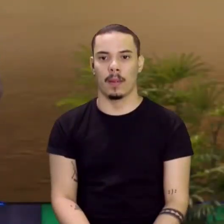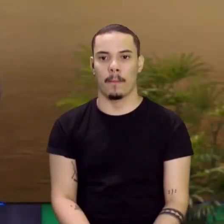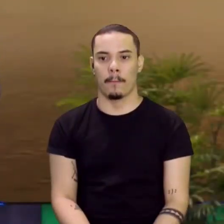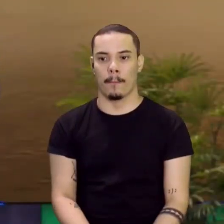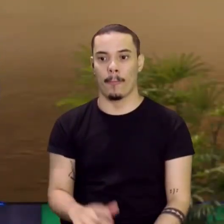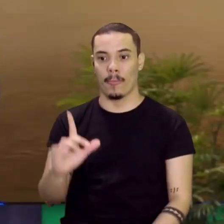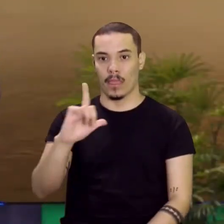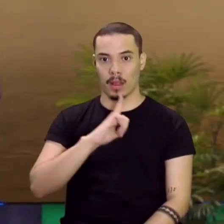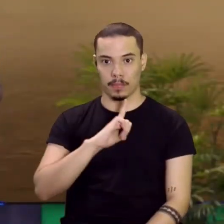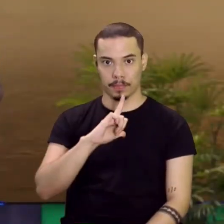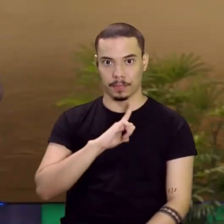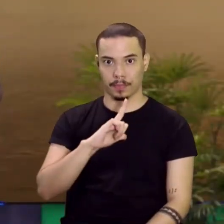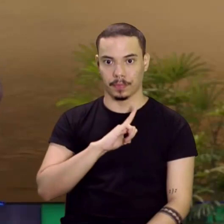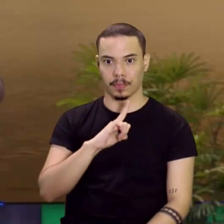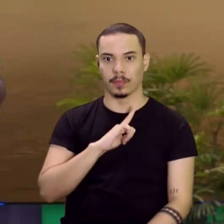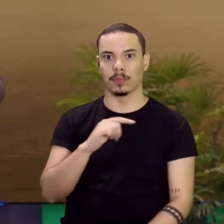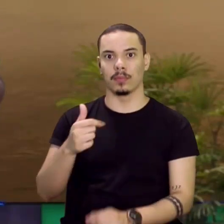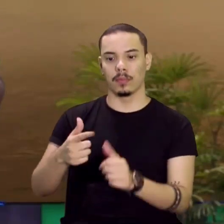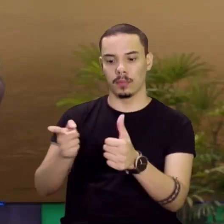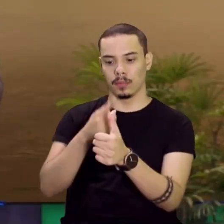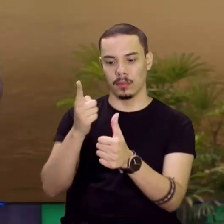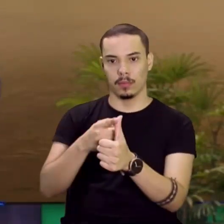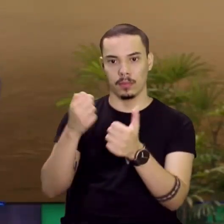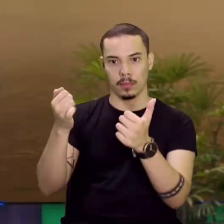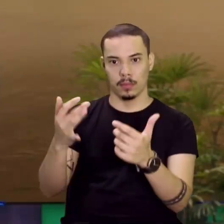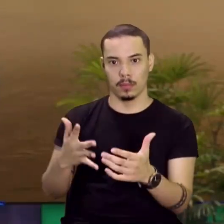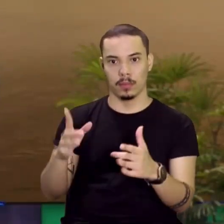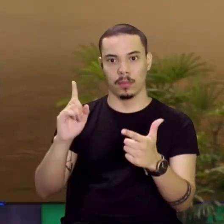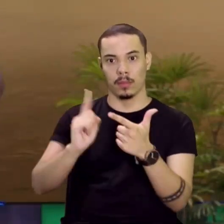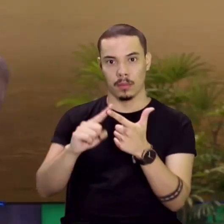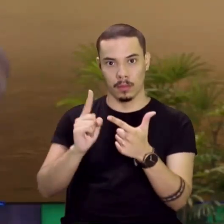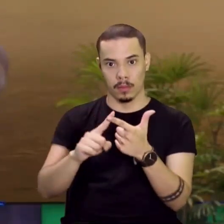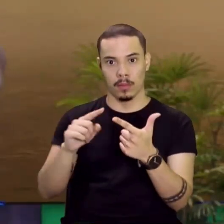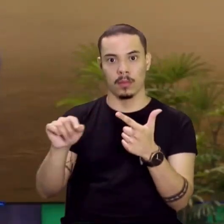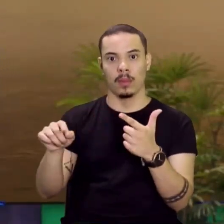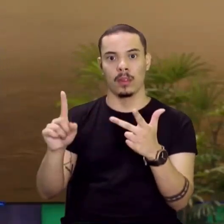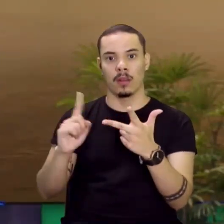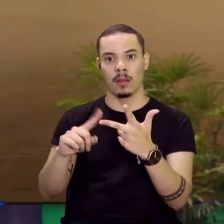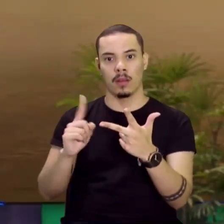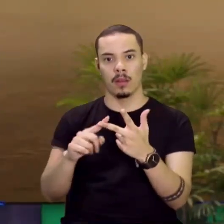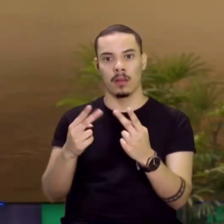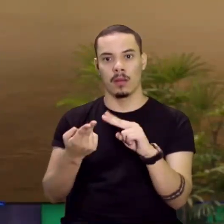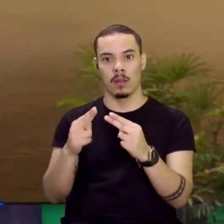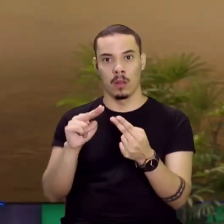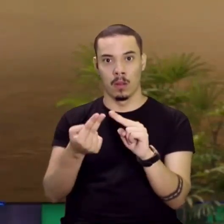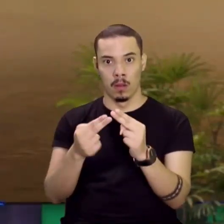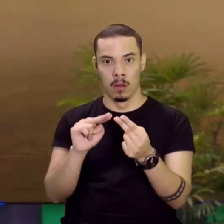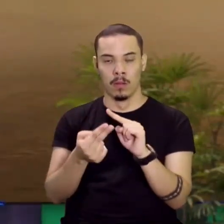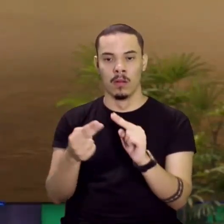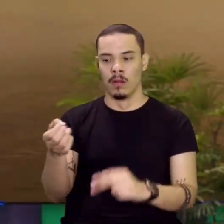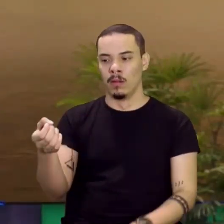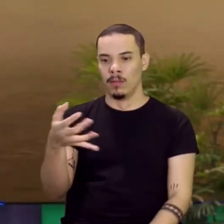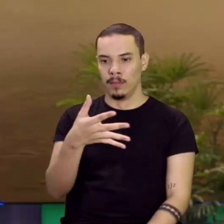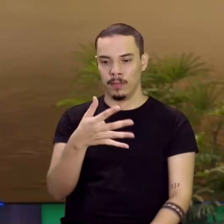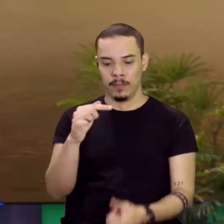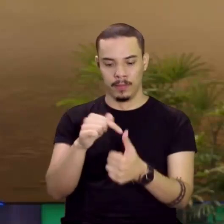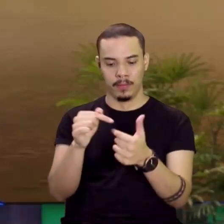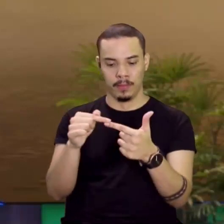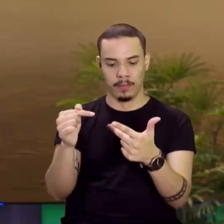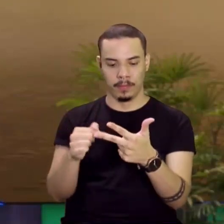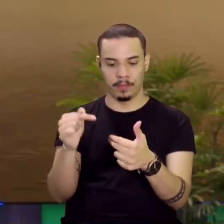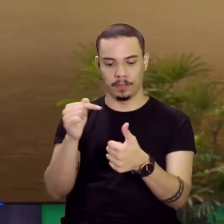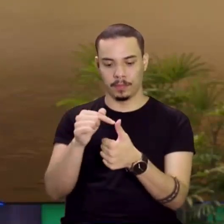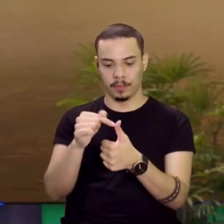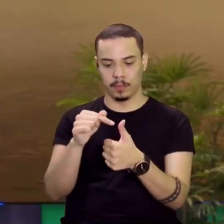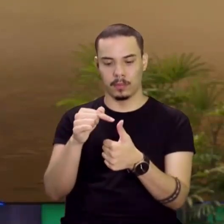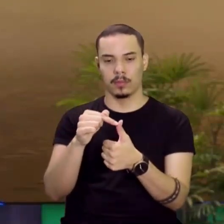Nós temos escudos cristalinos, bacias sedimentares e dobramentos modernos. No